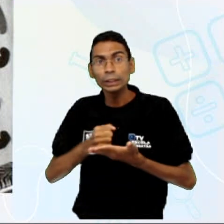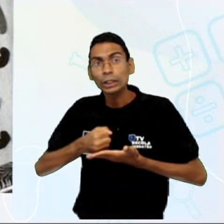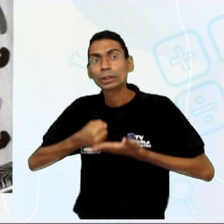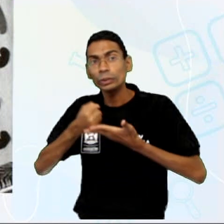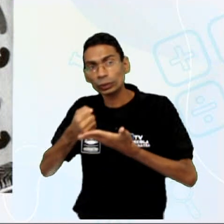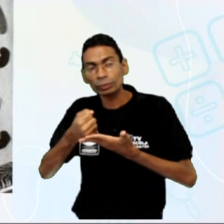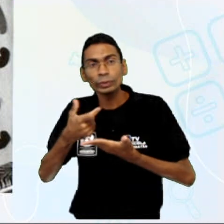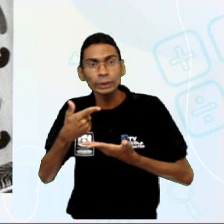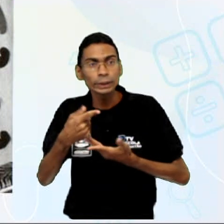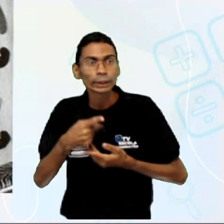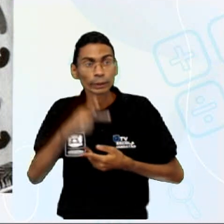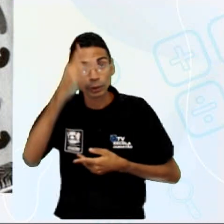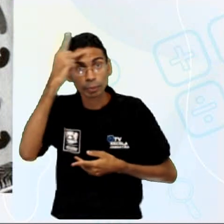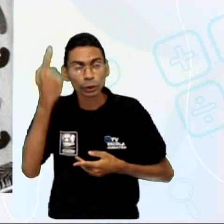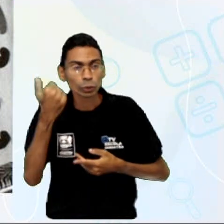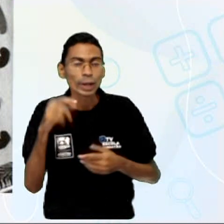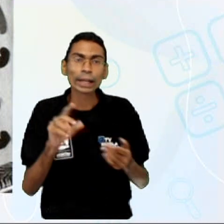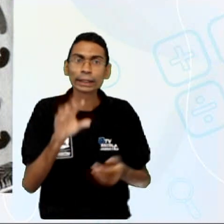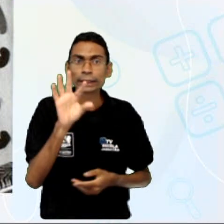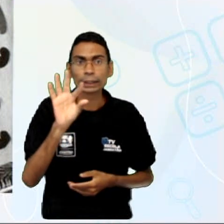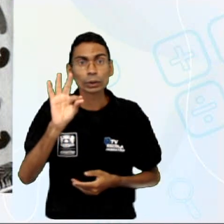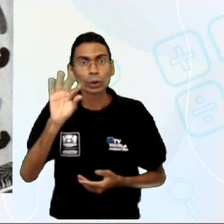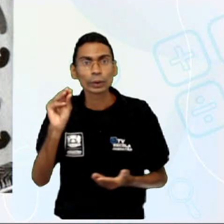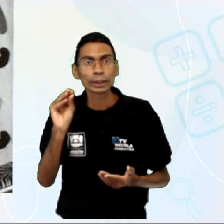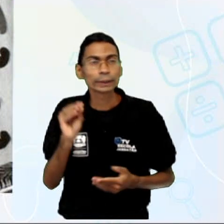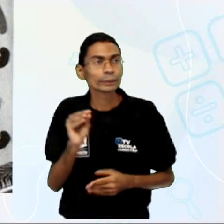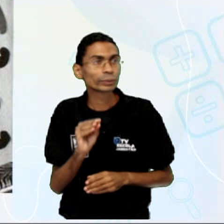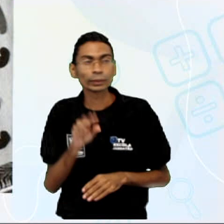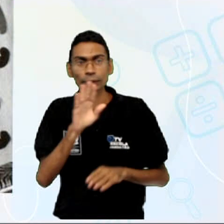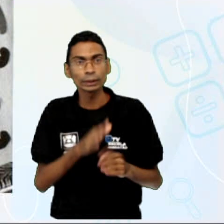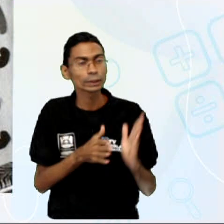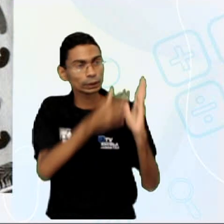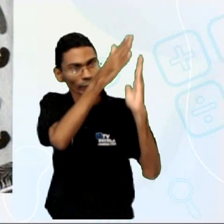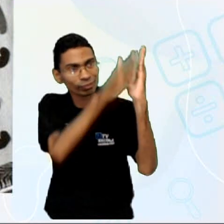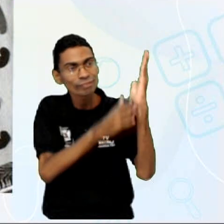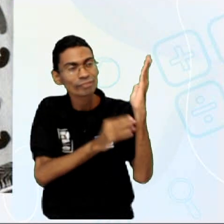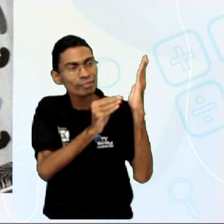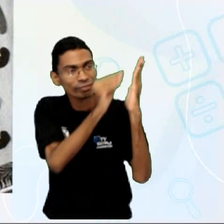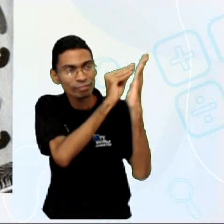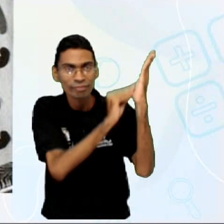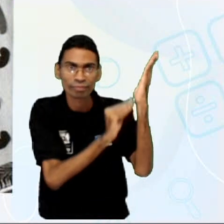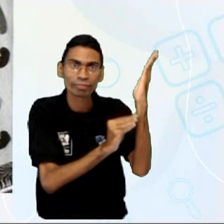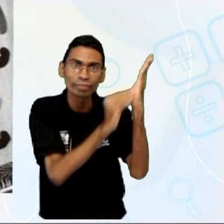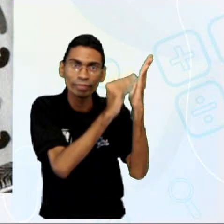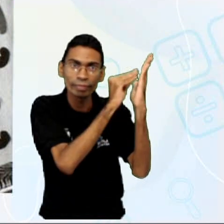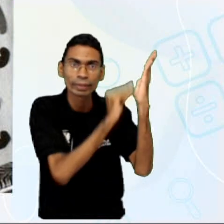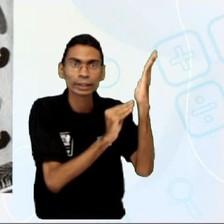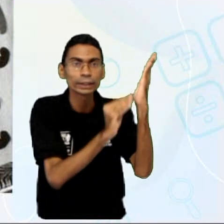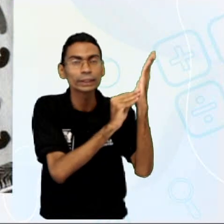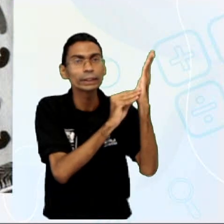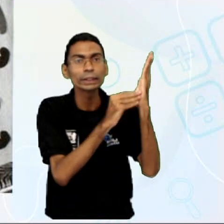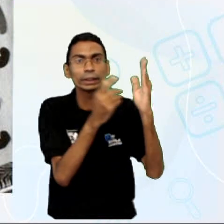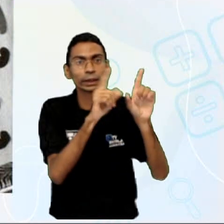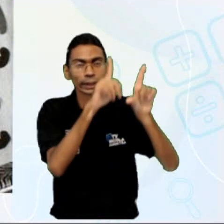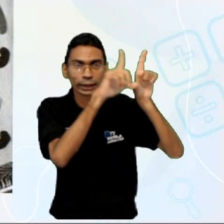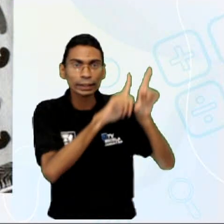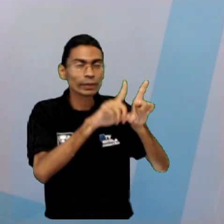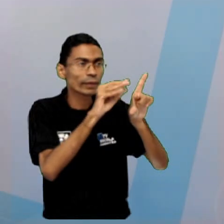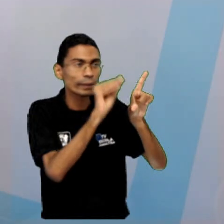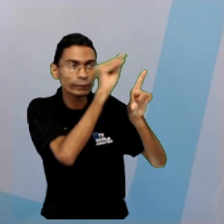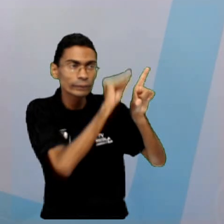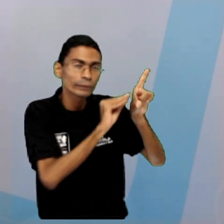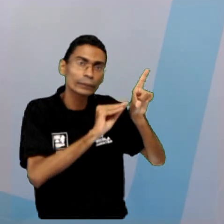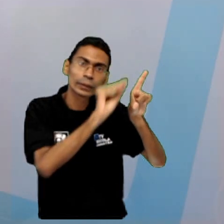assistente, colando, né, os recortes na parede. Então aqui a parede do apartamento dele vira tela para montar, né, a